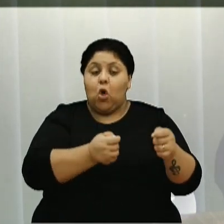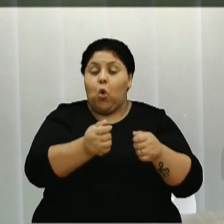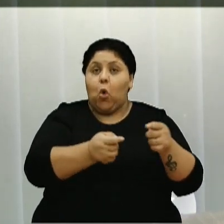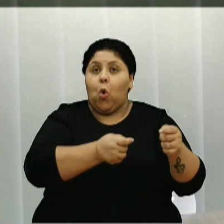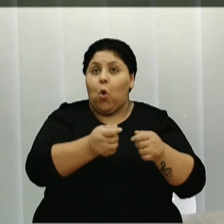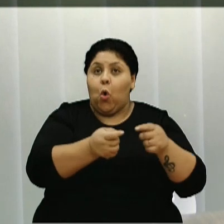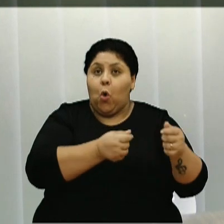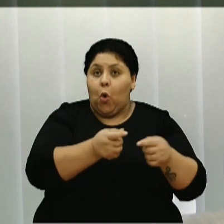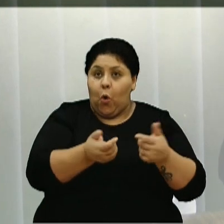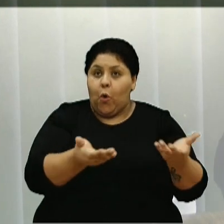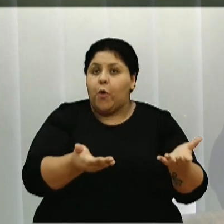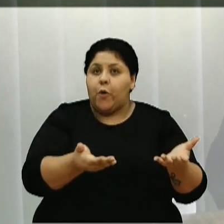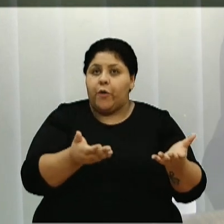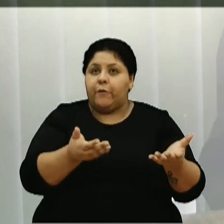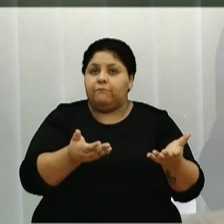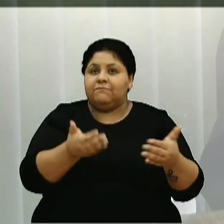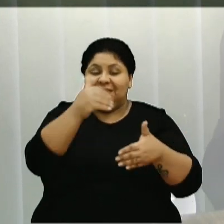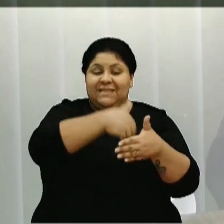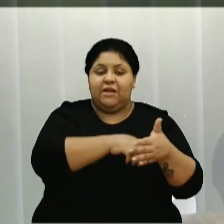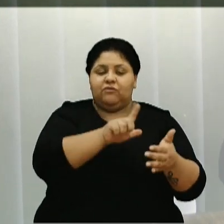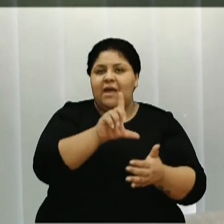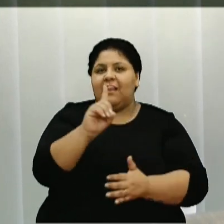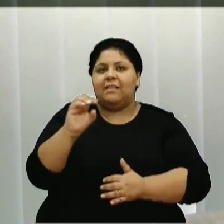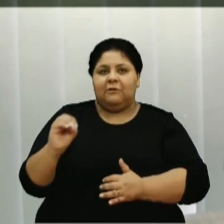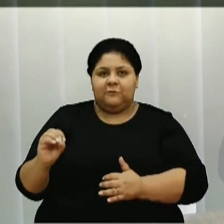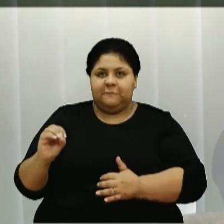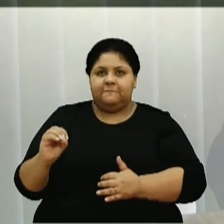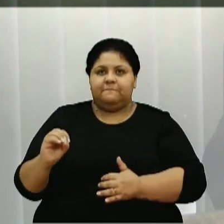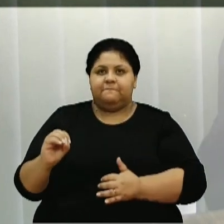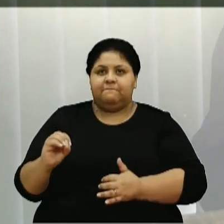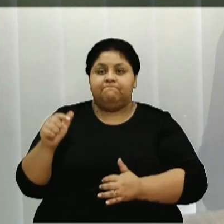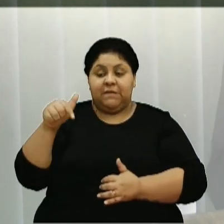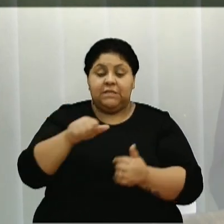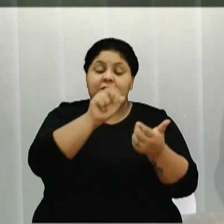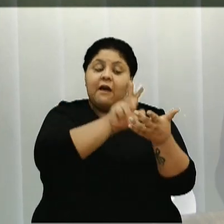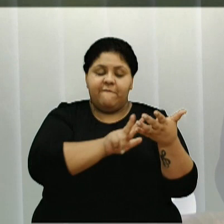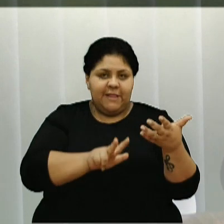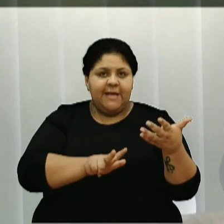afetando nossas previsões na LDO. Esta deverá ser avaliada.